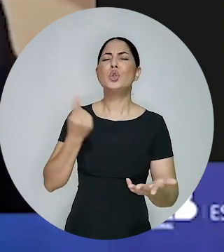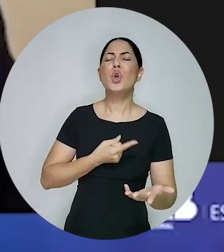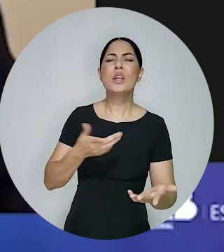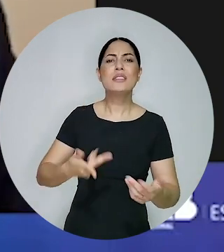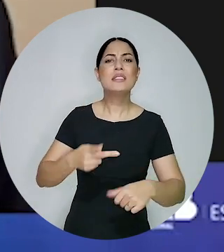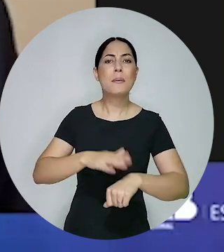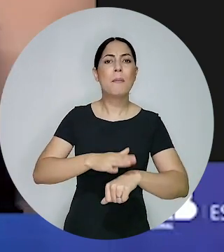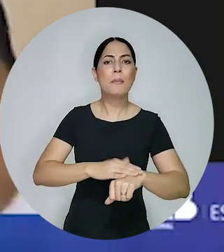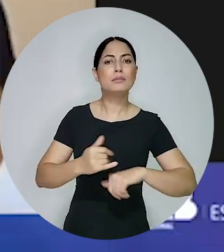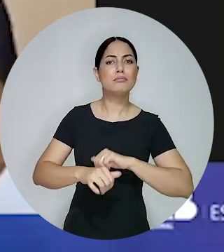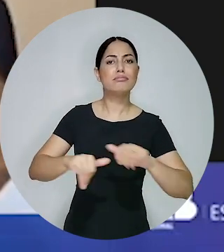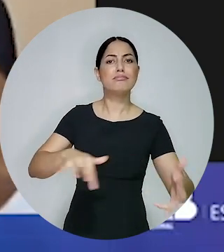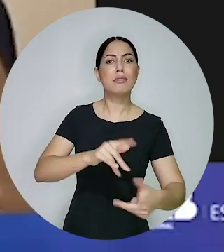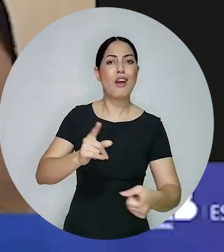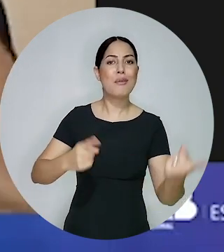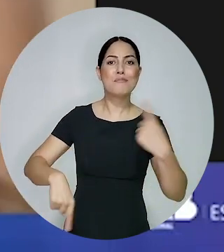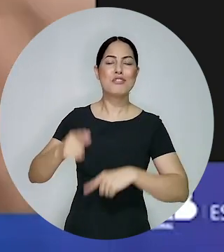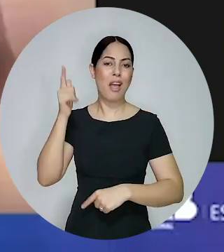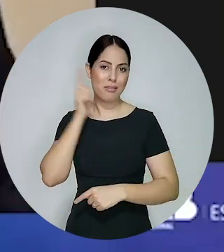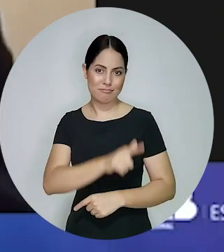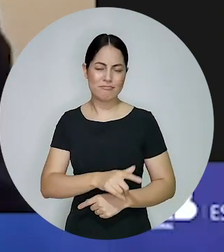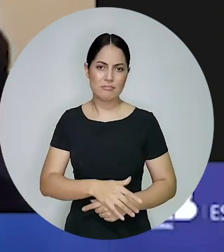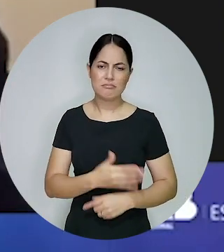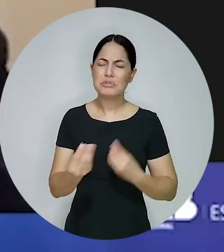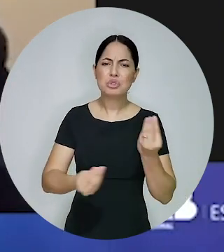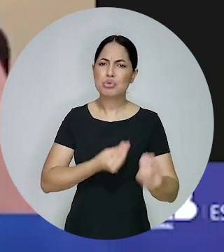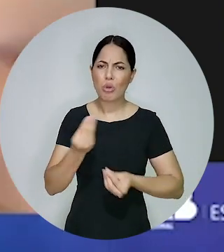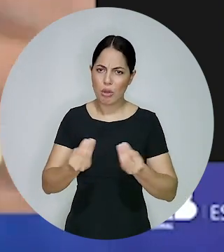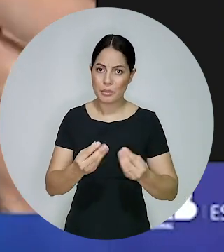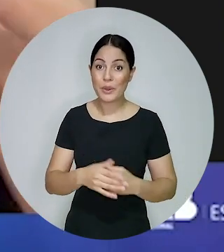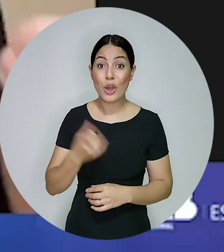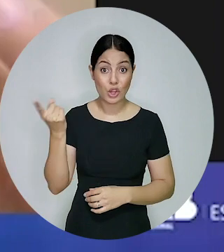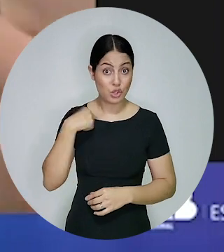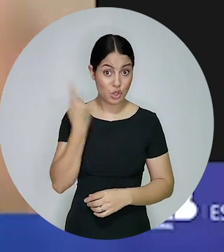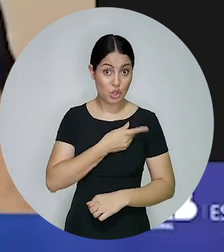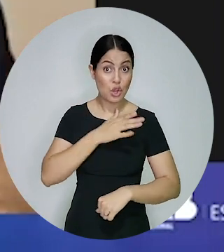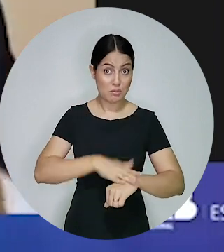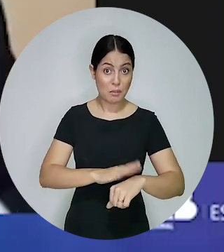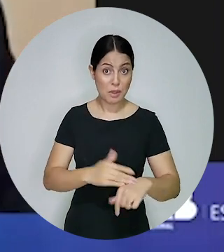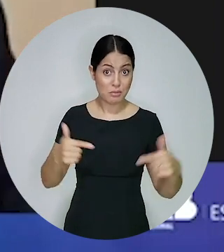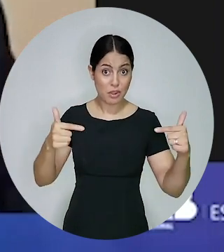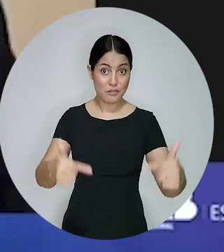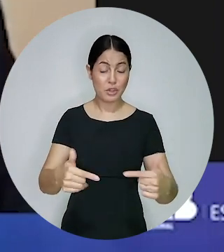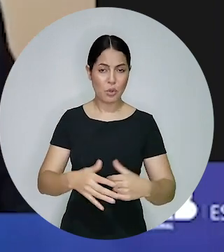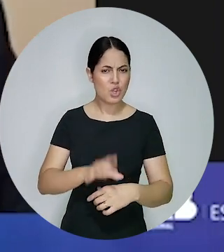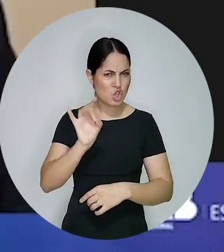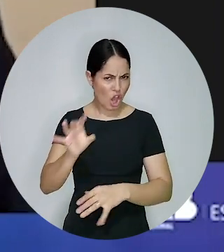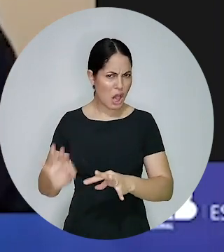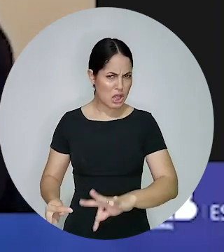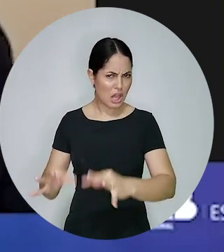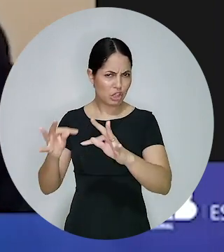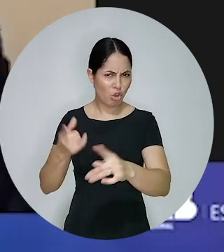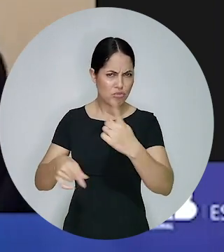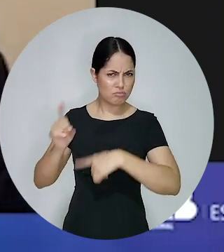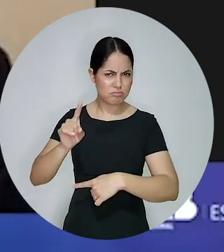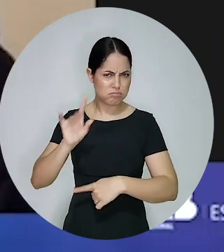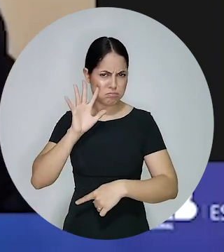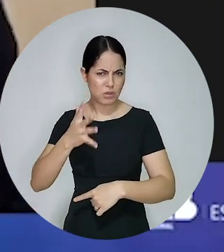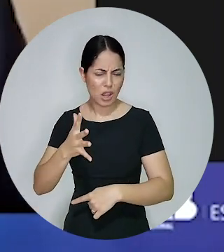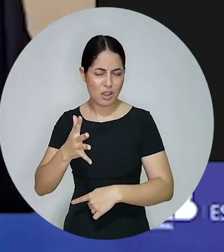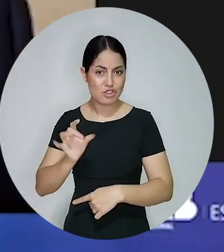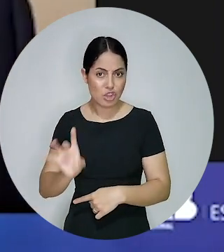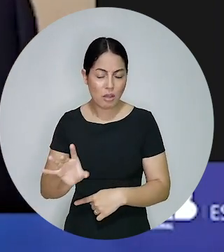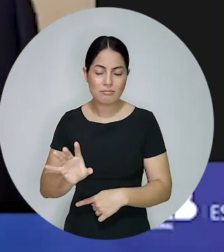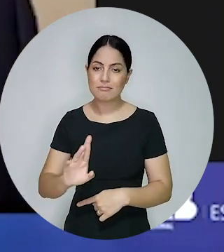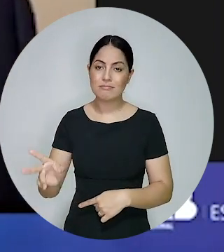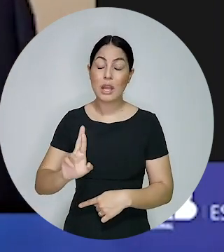sai mudado. E como é que a gente sai mudado dessa pandemia? Quais são as transformações que a gente acabou enfrentando? Não só transformações